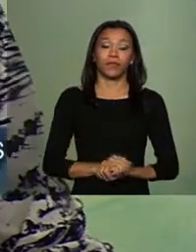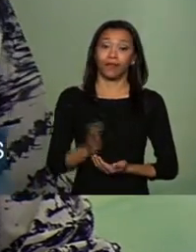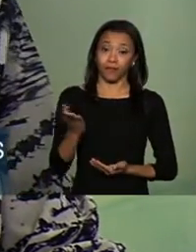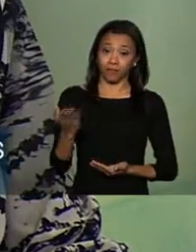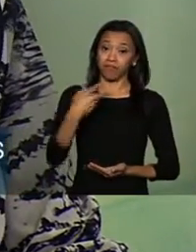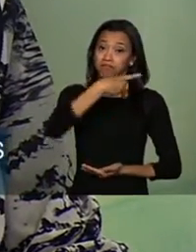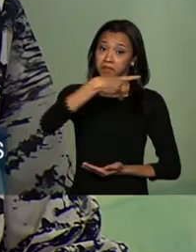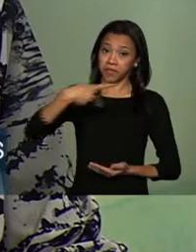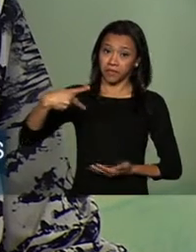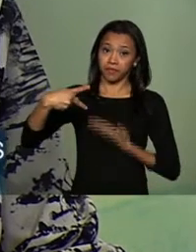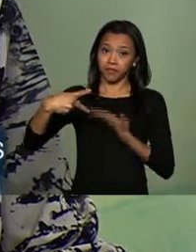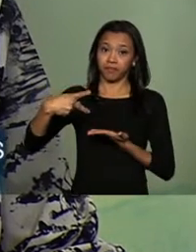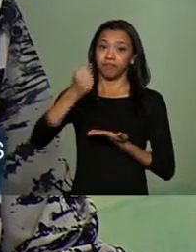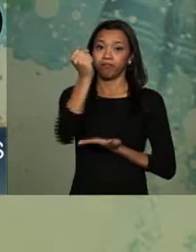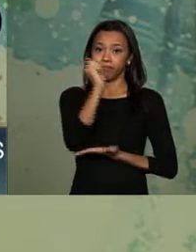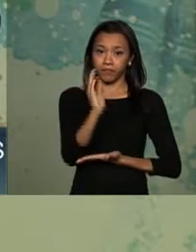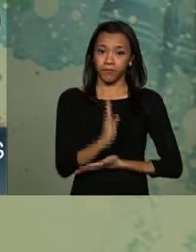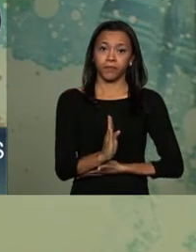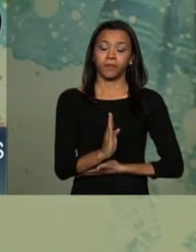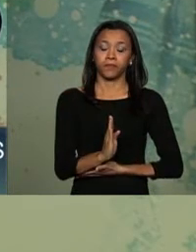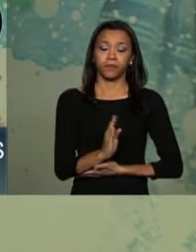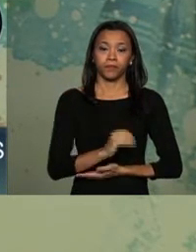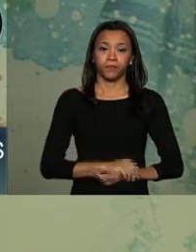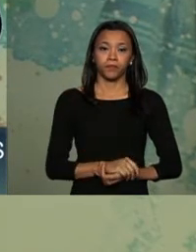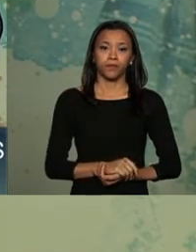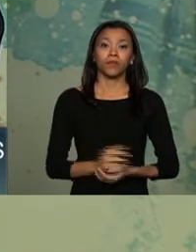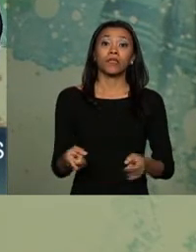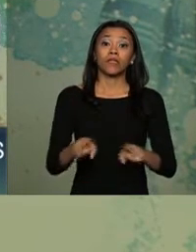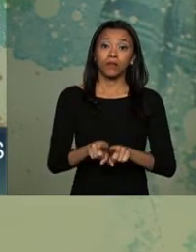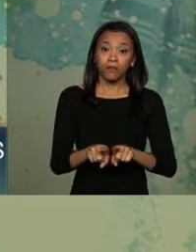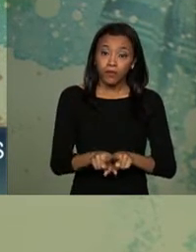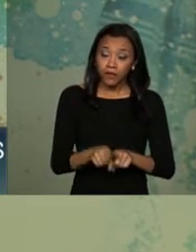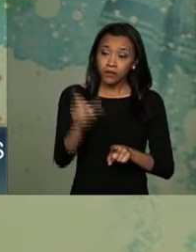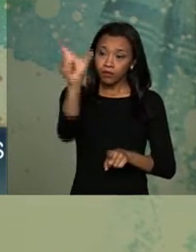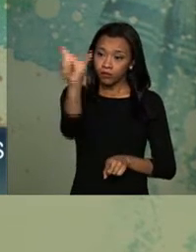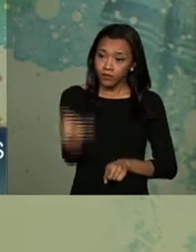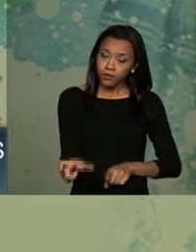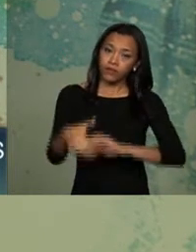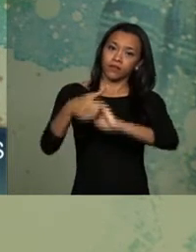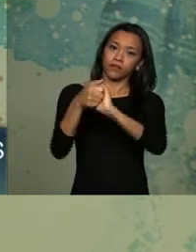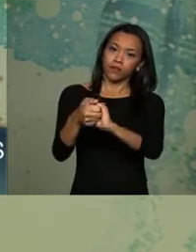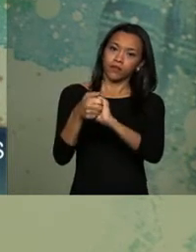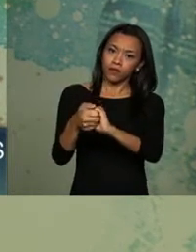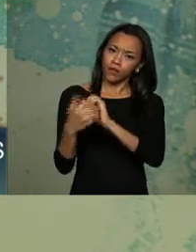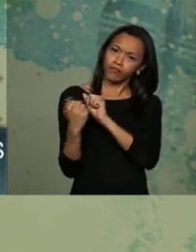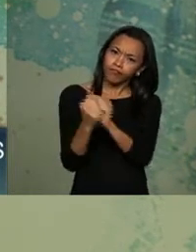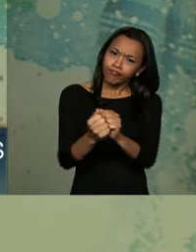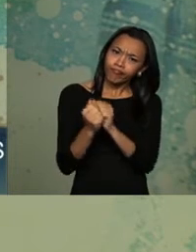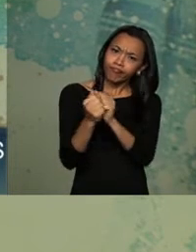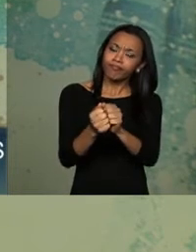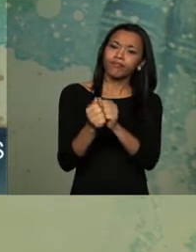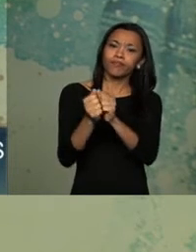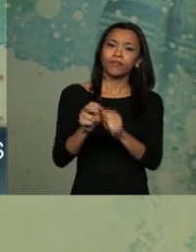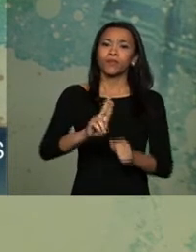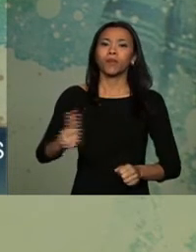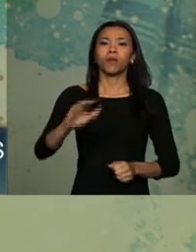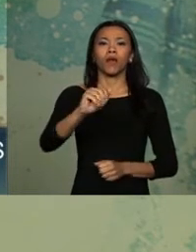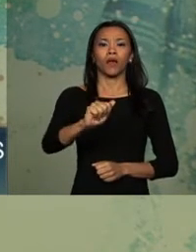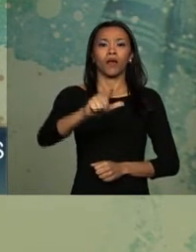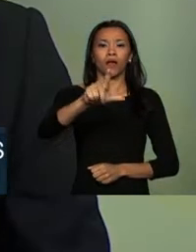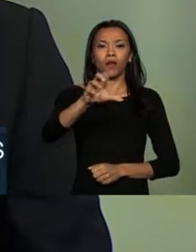presidenta da República. Saudar o nosso companheiro Aloysio